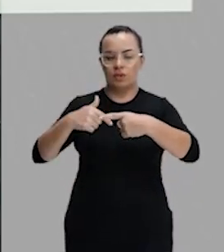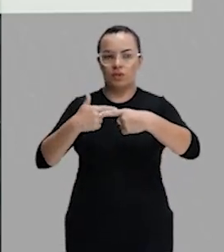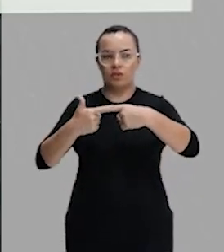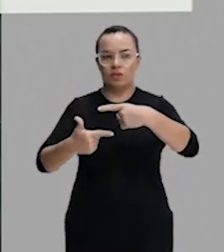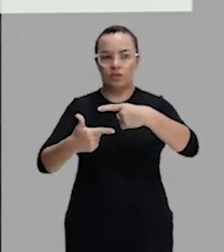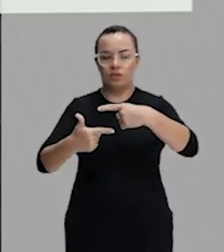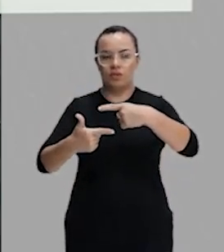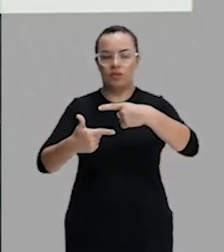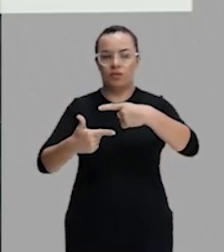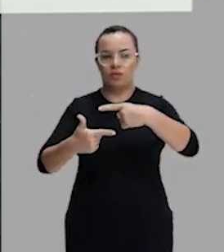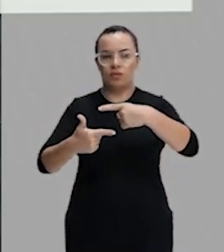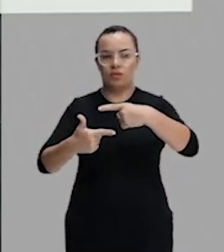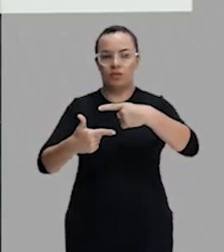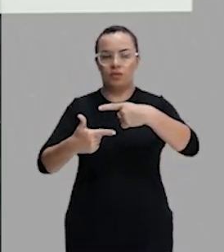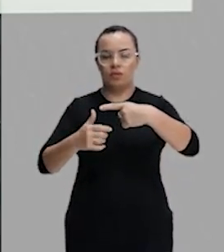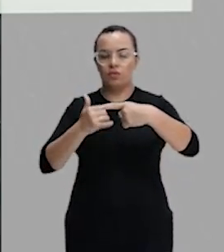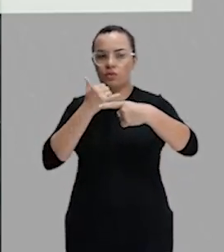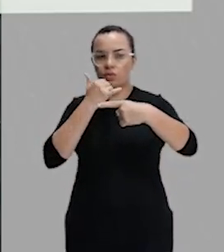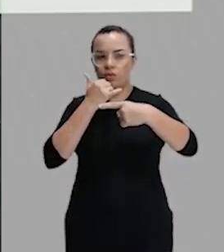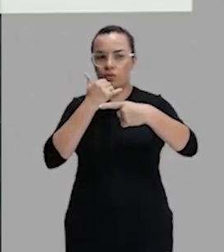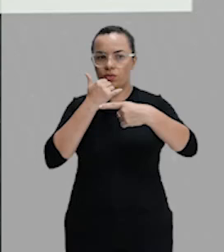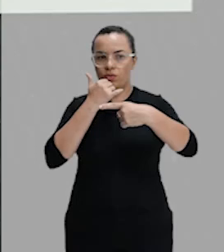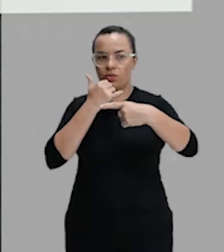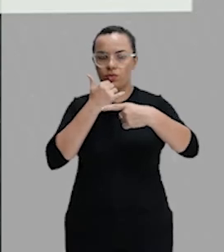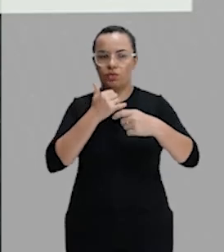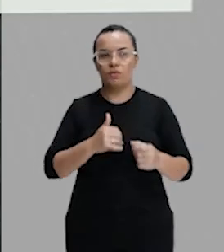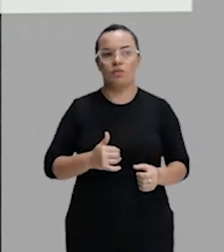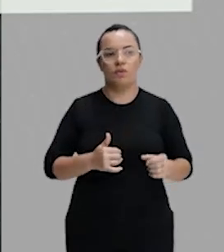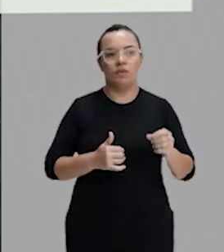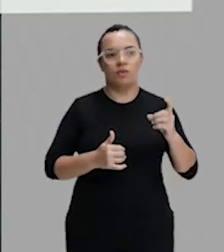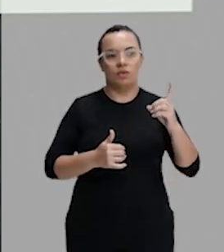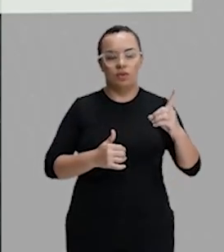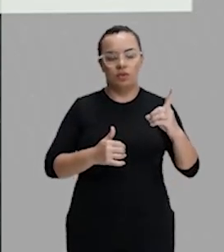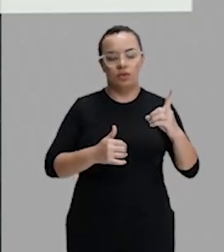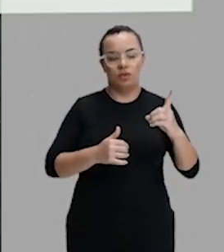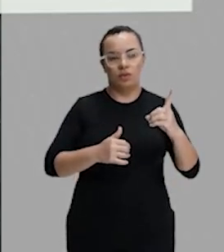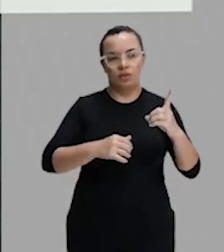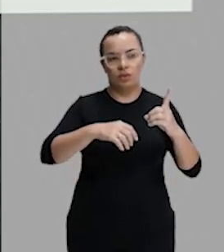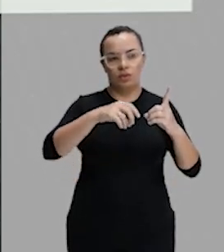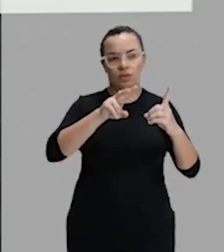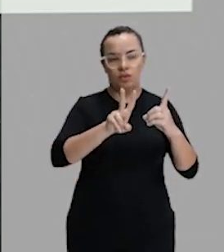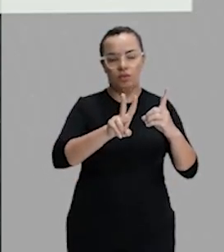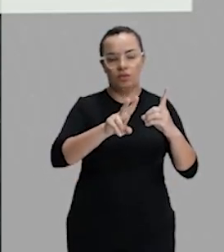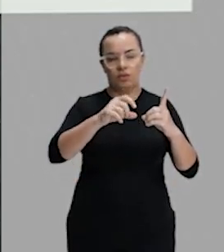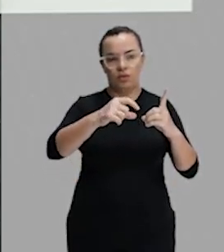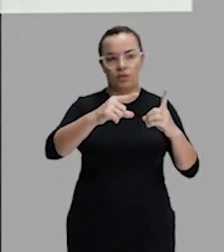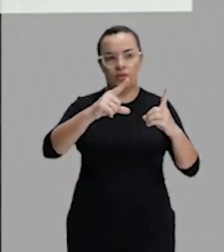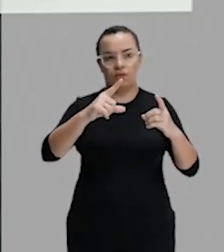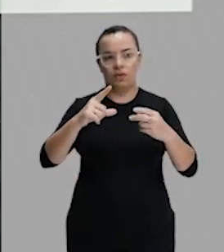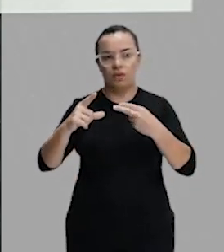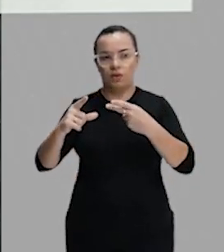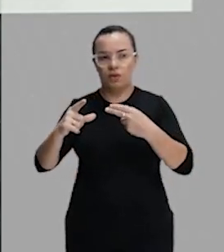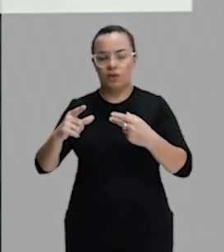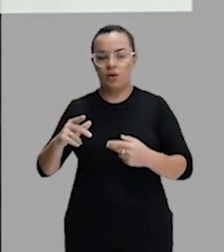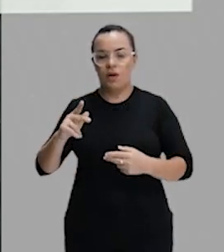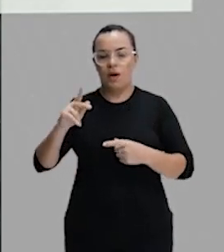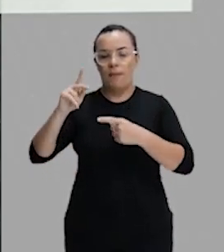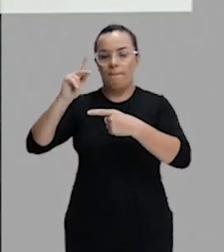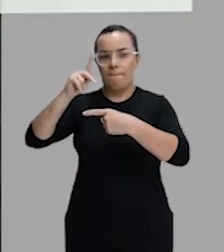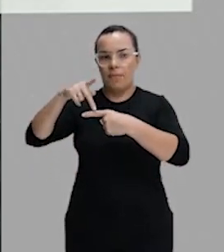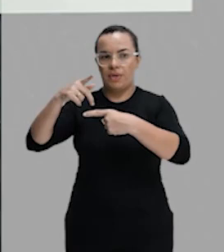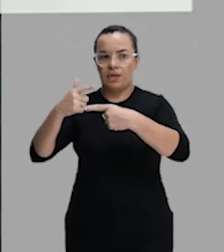D para V, desculpa, gente. De D para V vale P sobre 2. E de V para